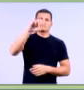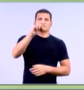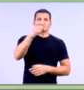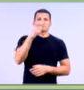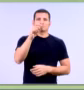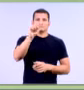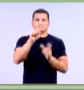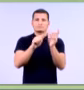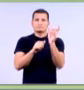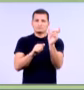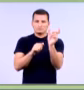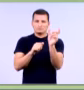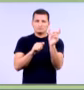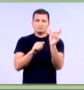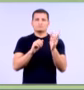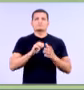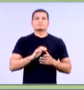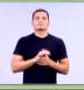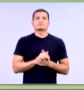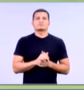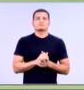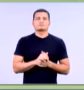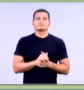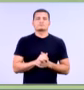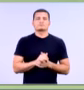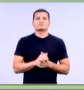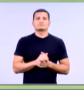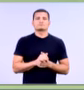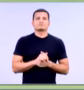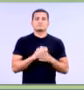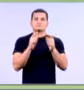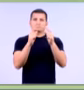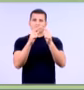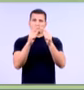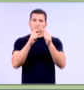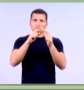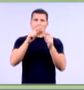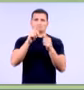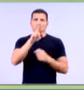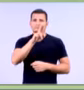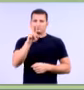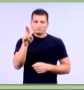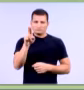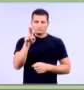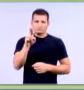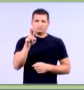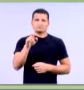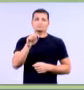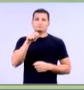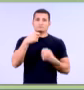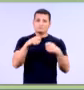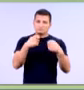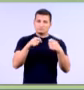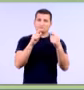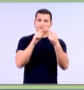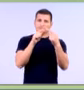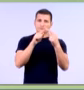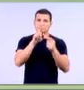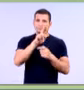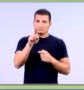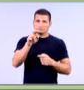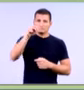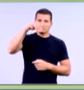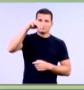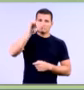presente exposição de motivos segue a minuta. Na concordância nominal, nós vamos concordar os nomes. Minuta é uma